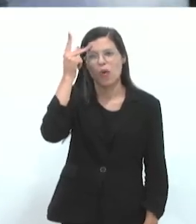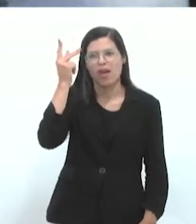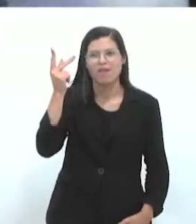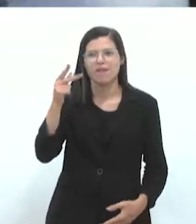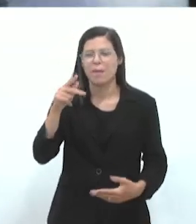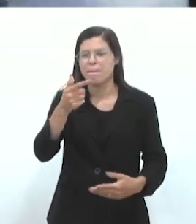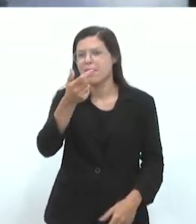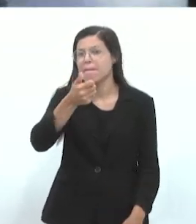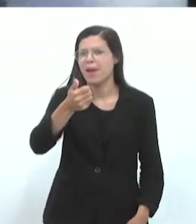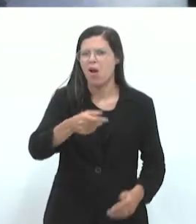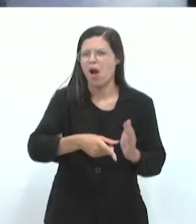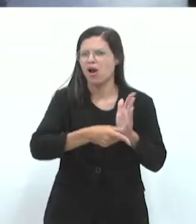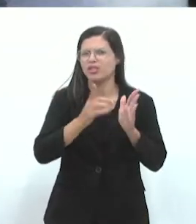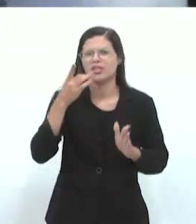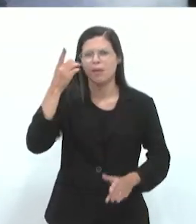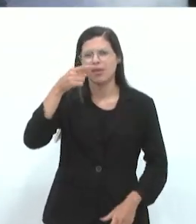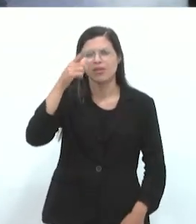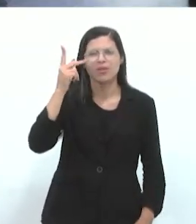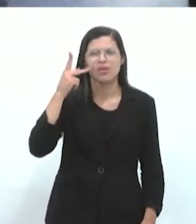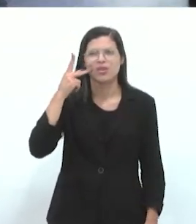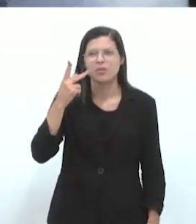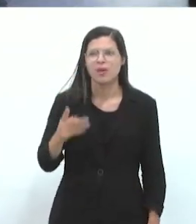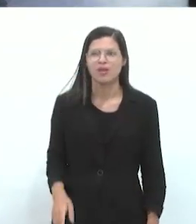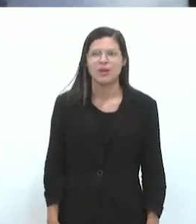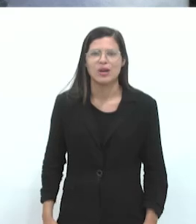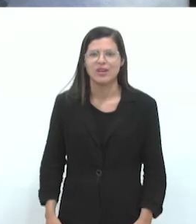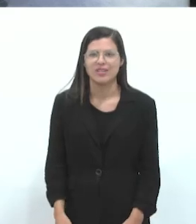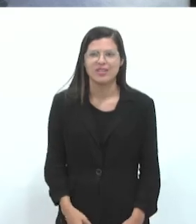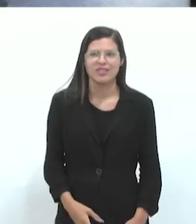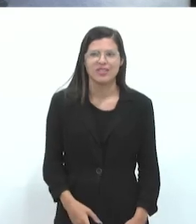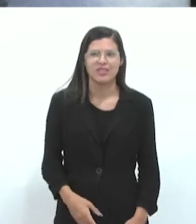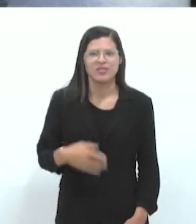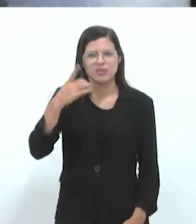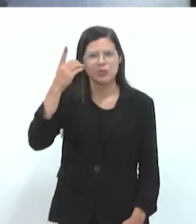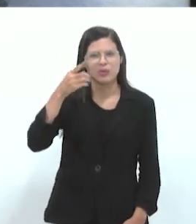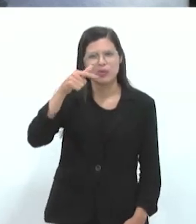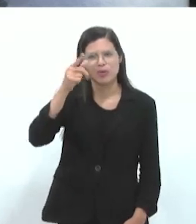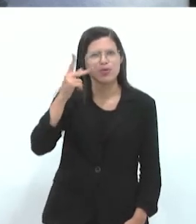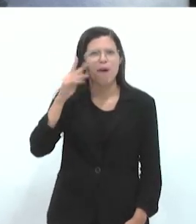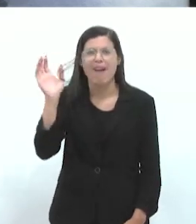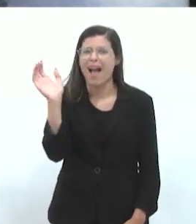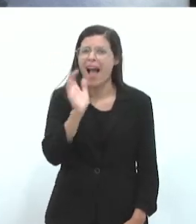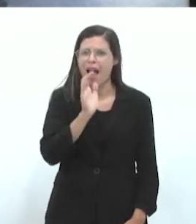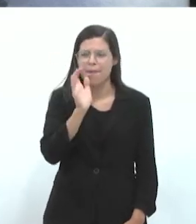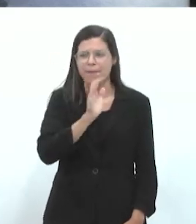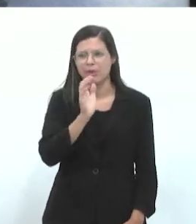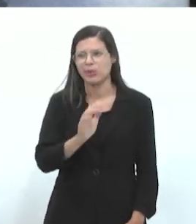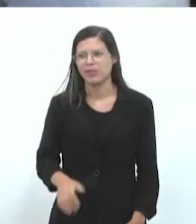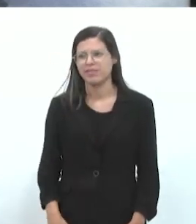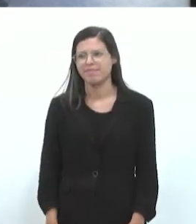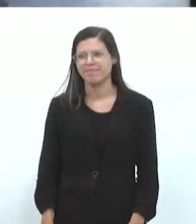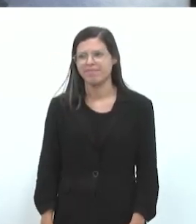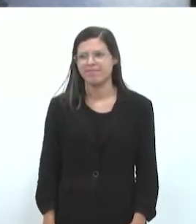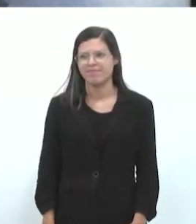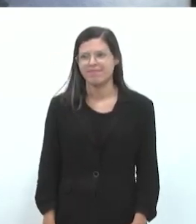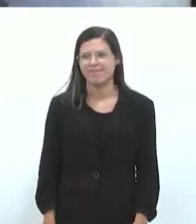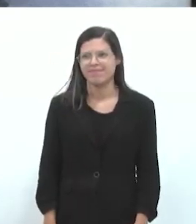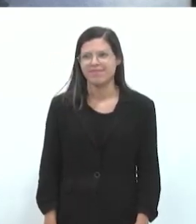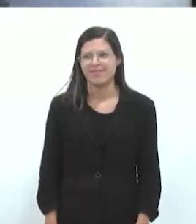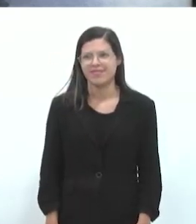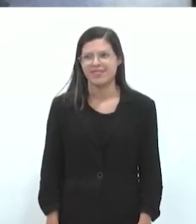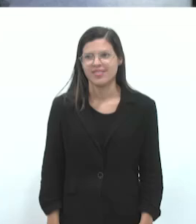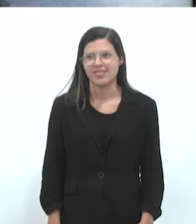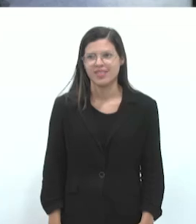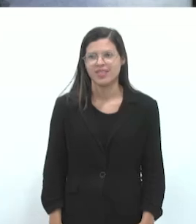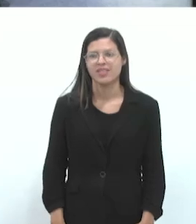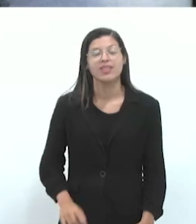tem uma outra... Ele sempre ganha. Doutor Luiz Paulo é um ninja. Não, tem uma outra questão que, no tempo devido, eu vou fazer